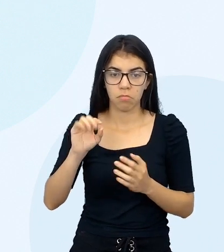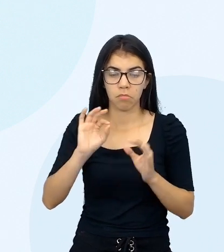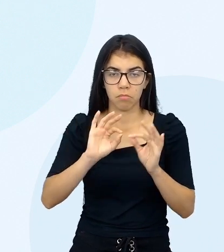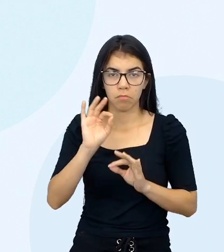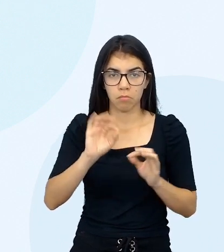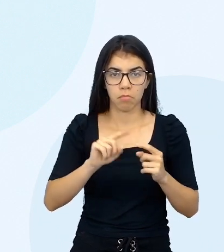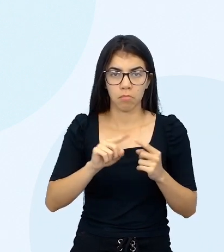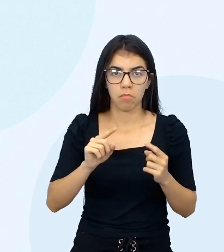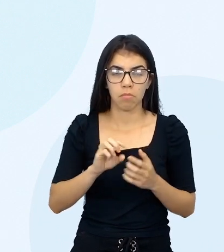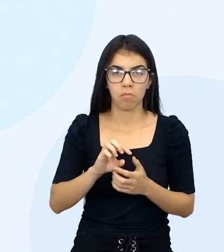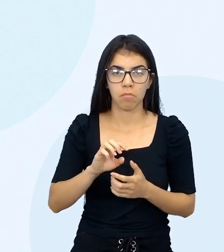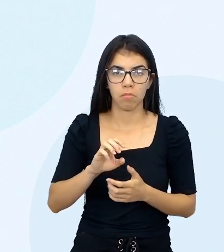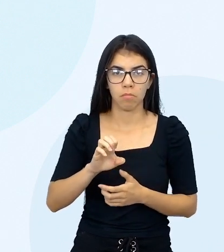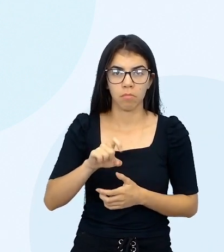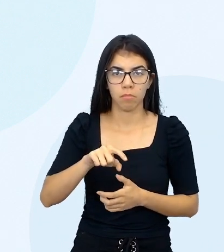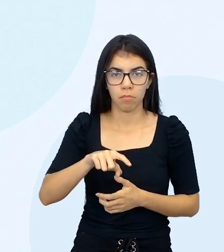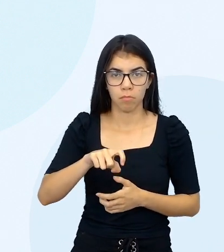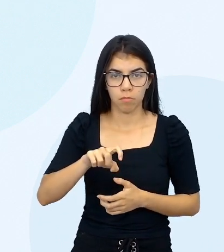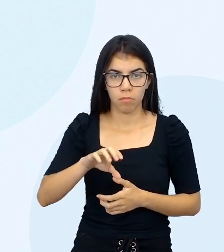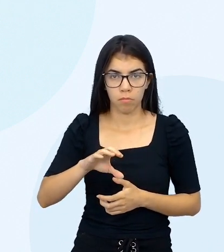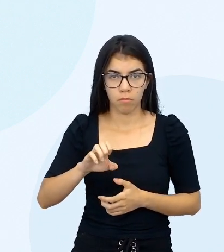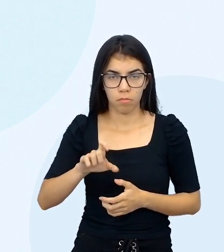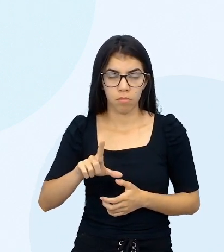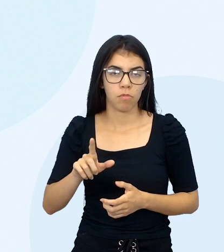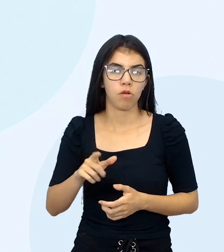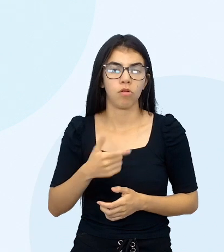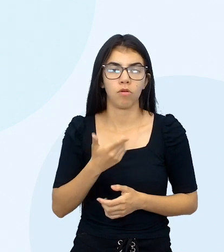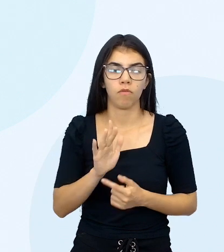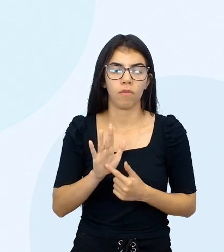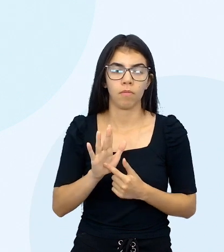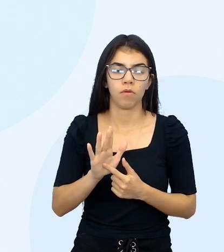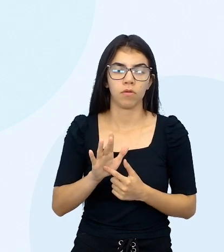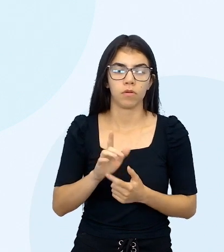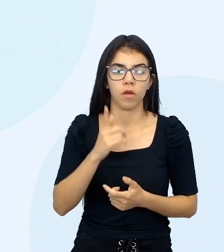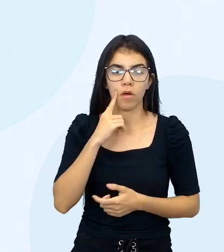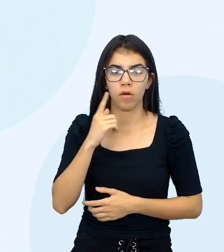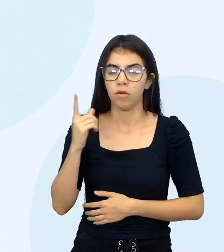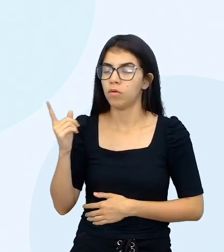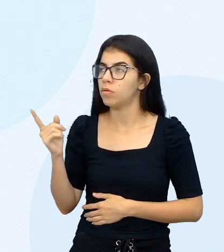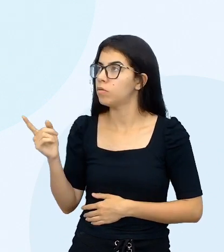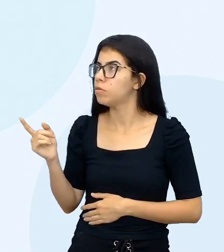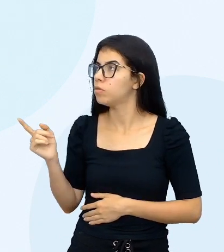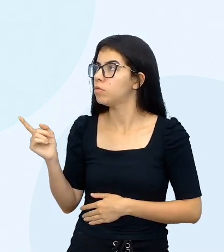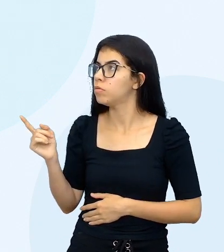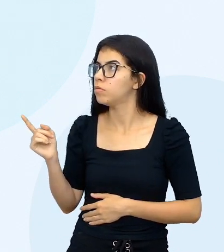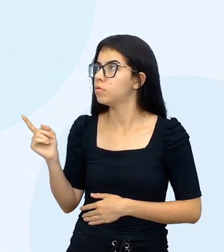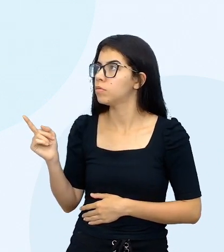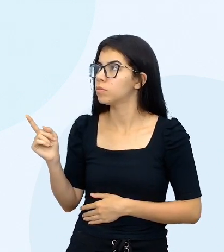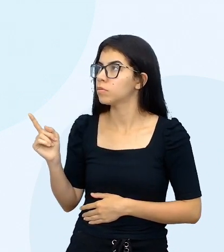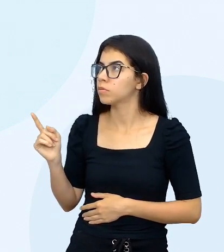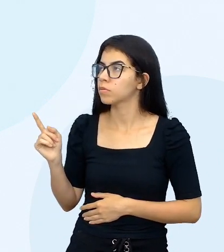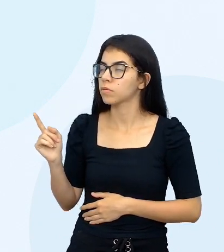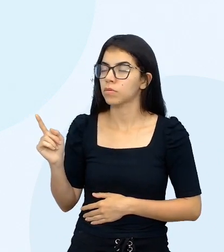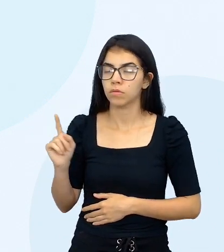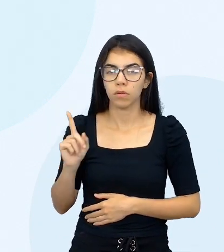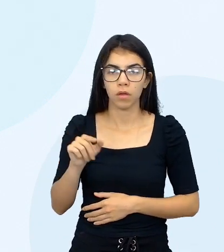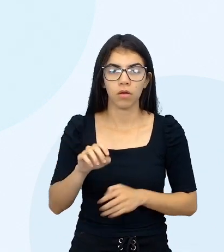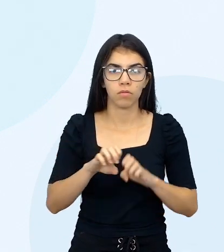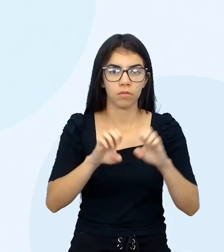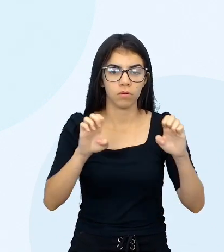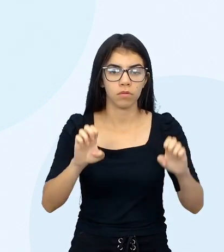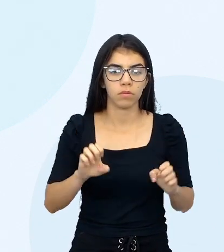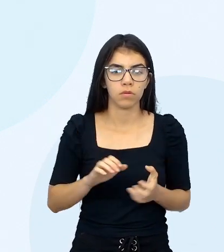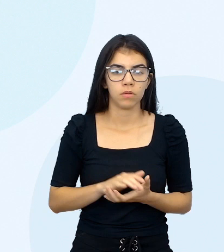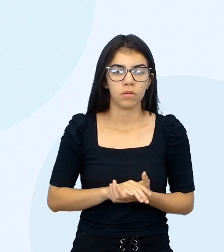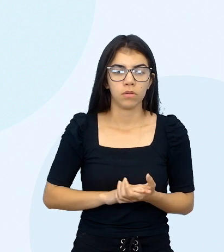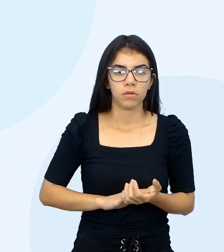usei já o Excel. Você vai ver que nem vai aparecer a setinha do eixo, tá Ok, bom? legal. Coloquei direto aqui, ó. Bacana. Tá? Mas é como se a gente tivesse um eixo X aqui, ó.